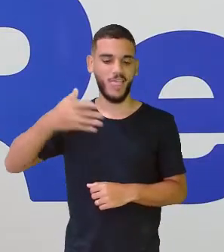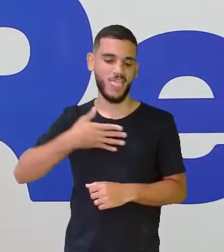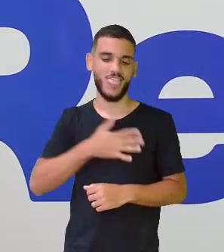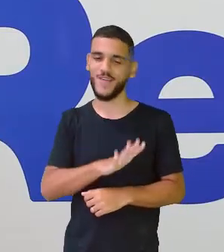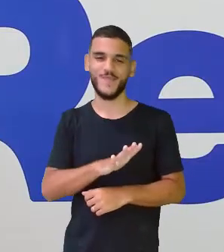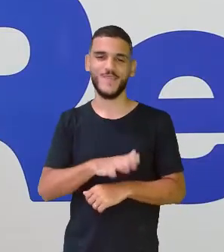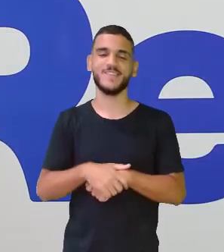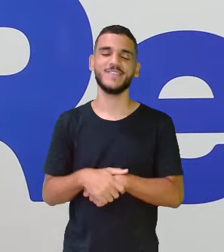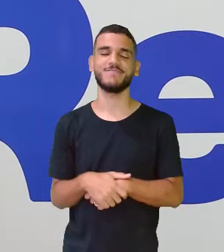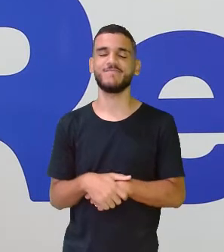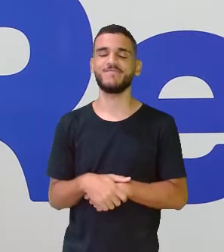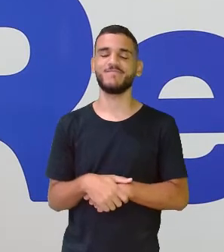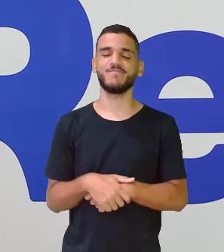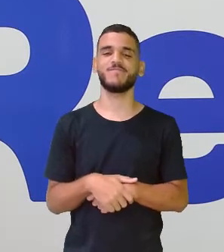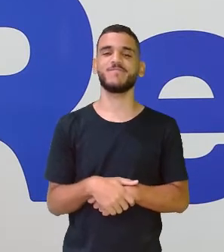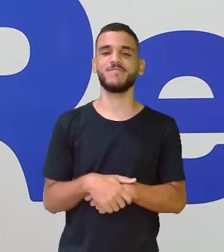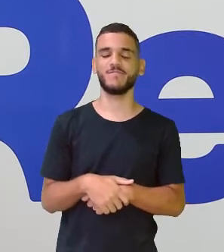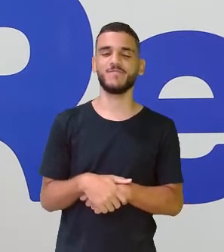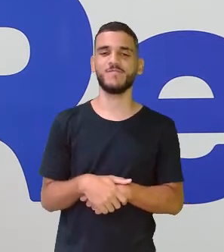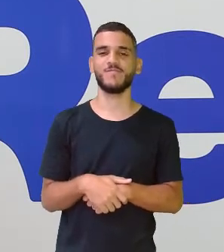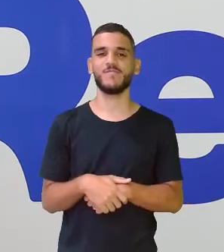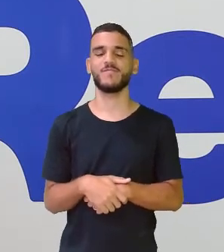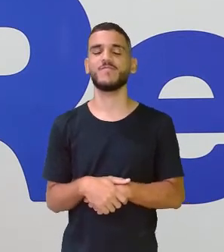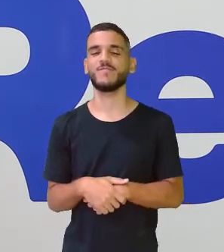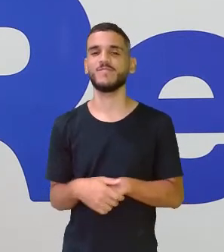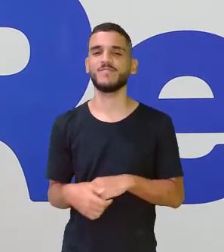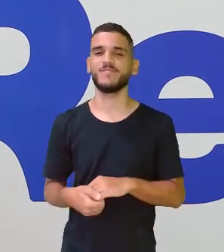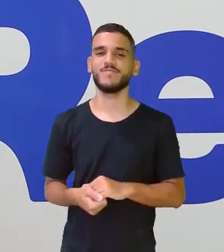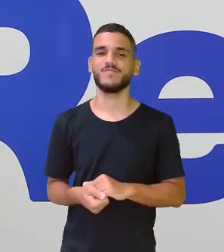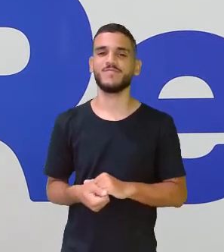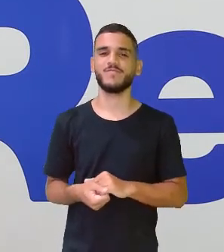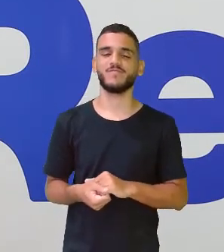gostou nadinha, viu? De ser o peixe Hulk.